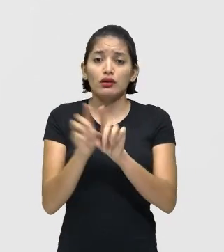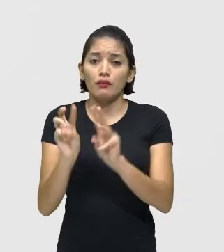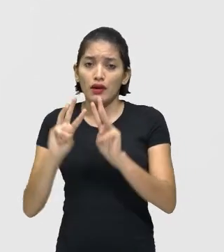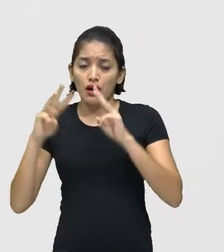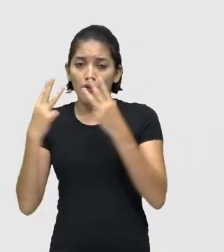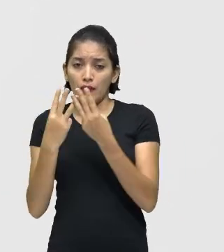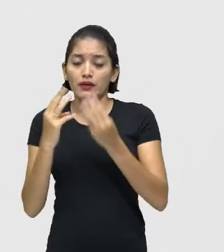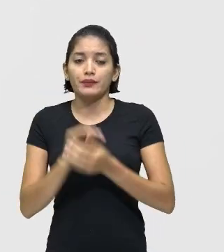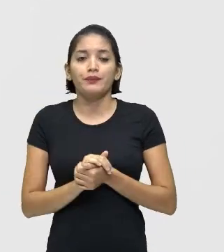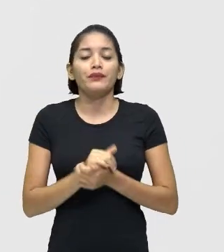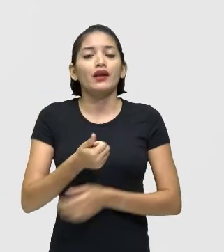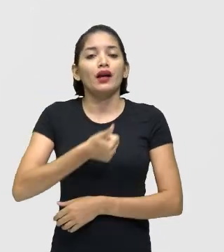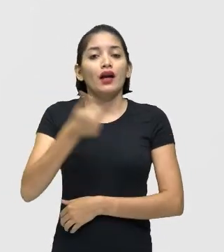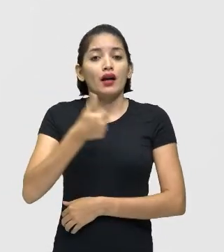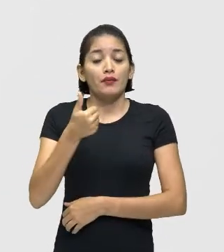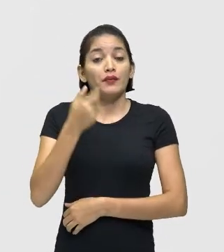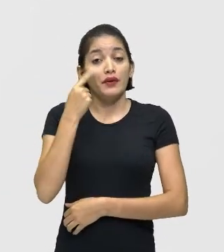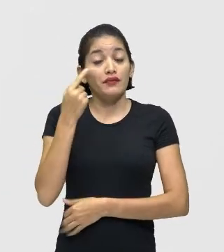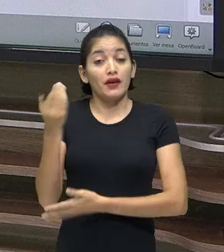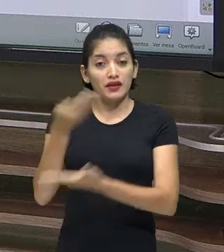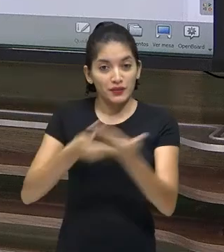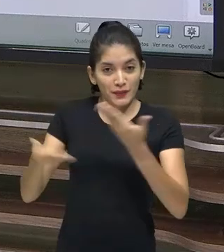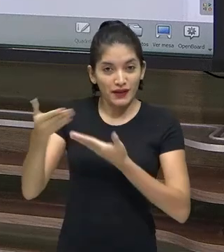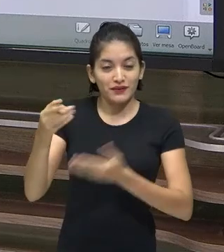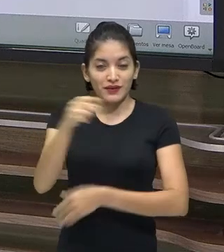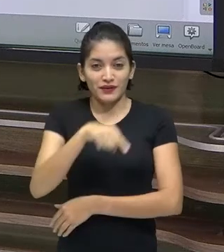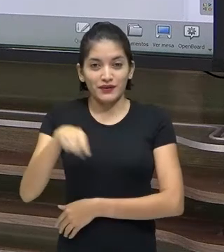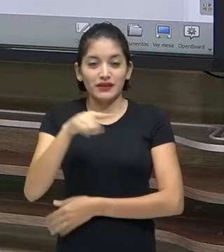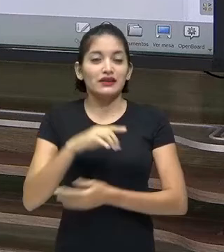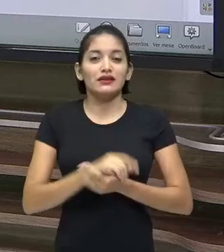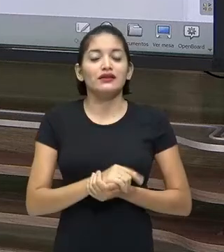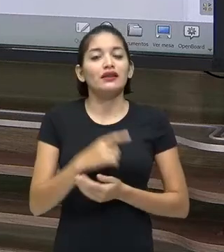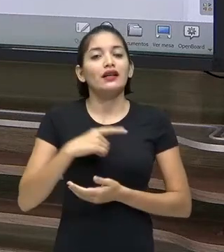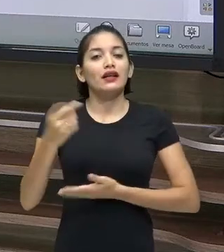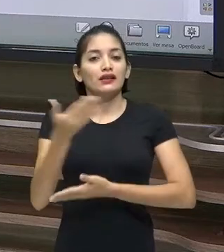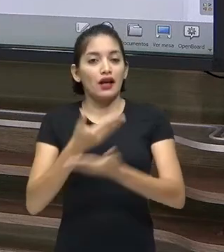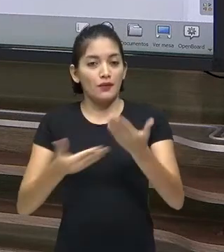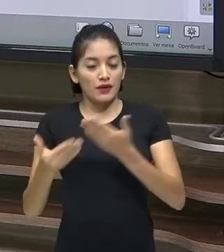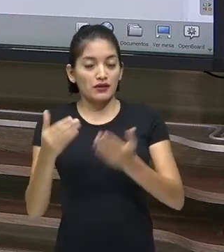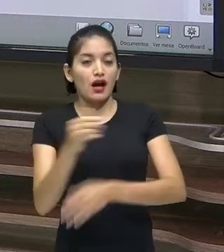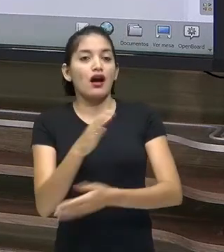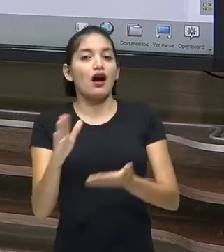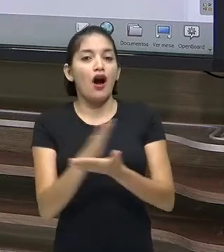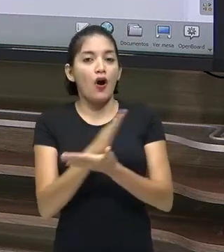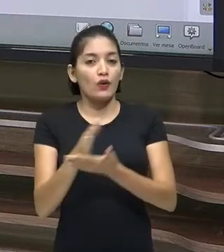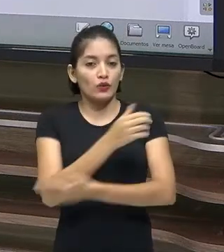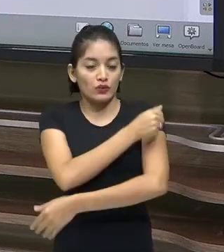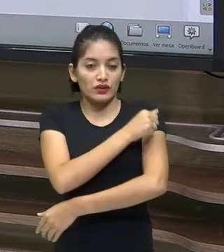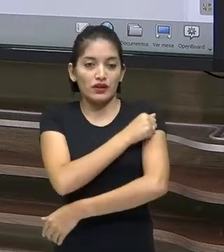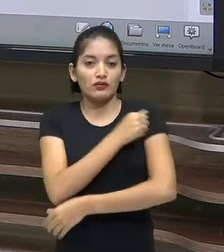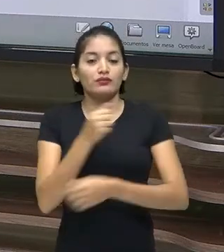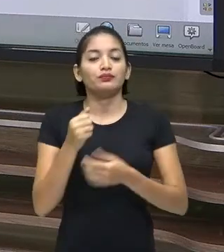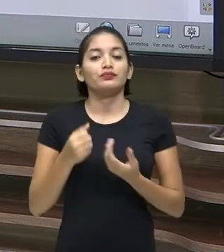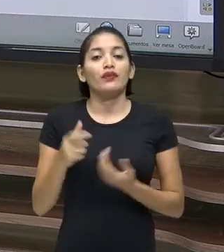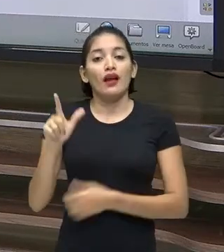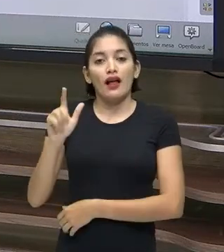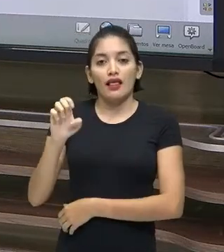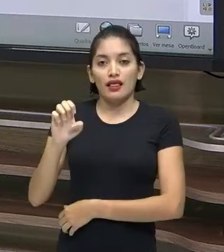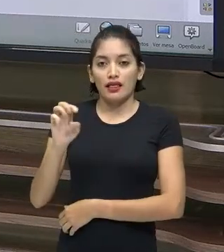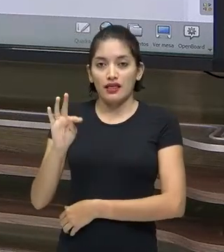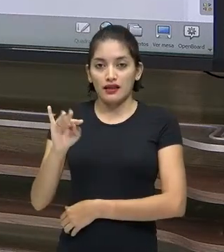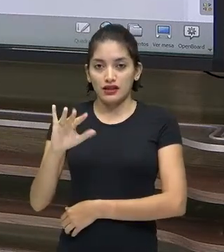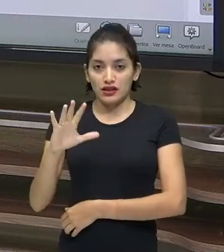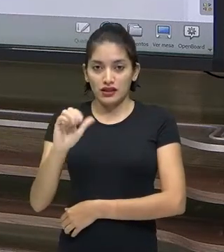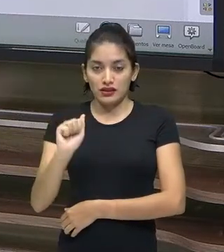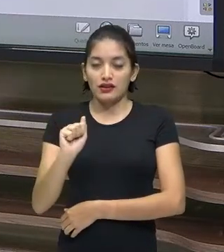Então, primeiro eu vou observar aqui as participações de vocês. Né? A gente tem aqui a participação de alguns alunos, como a Letícia, que marcou para a gente a